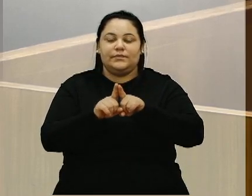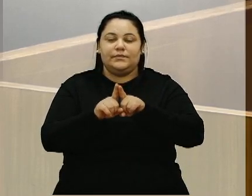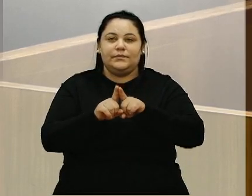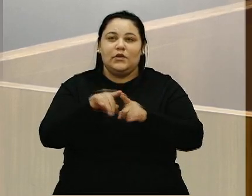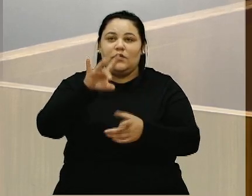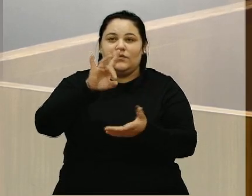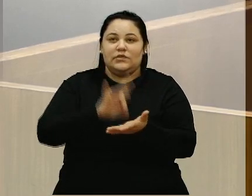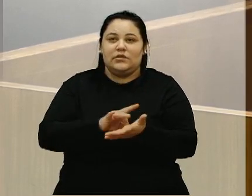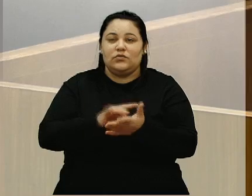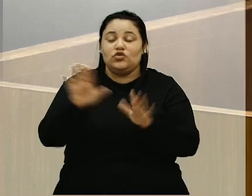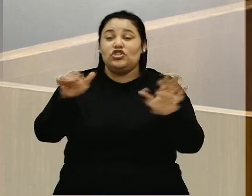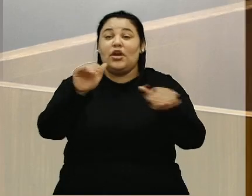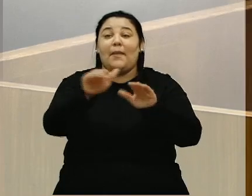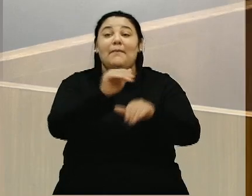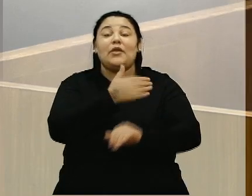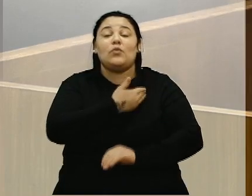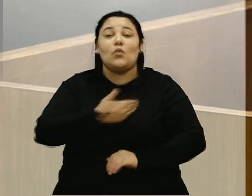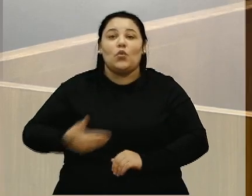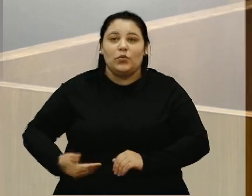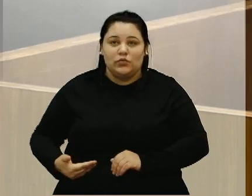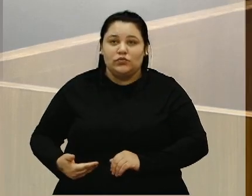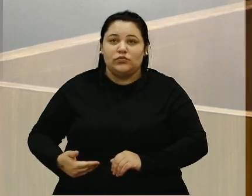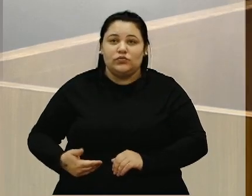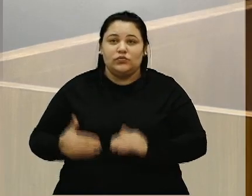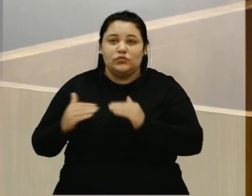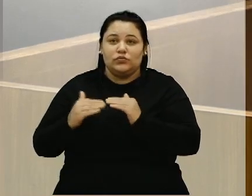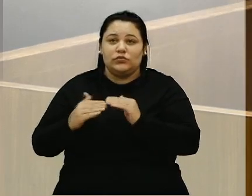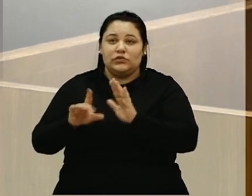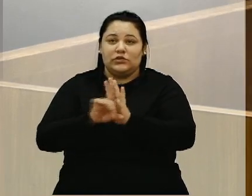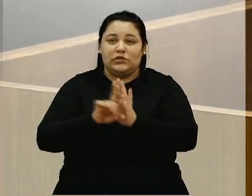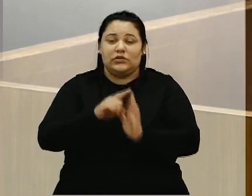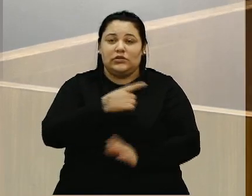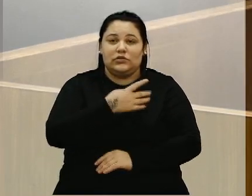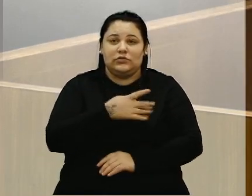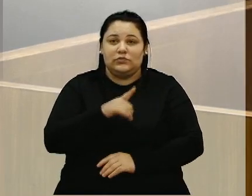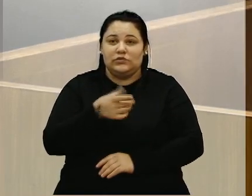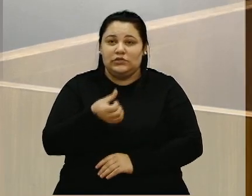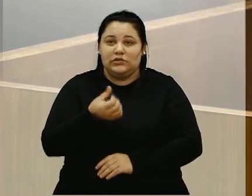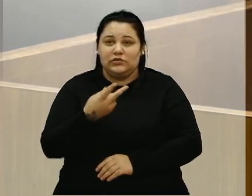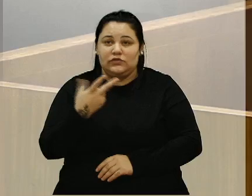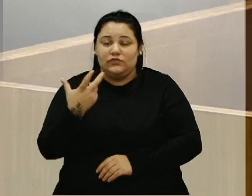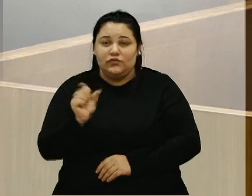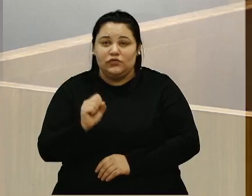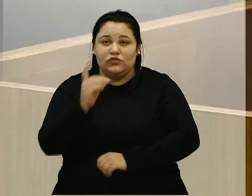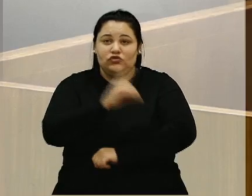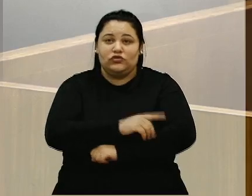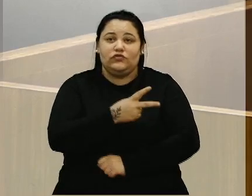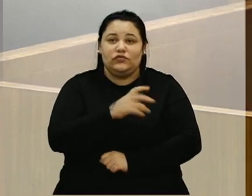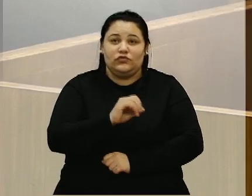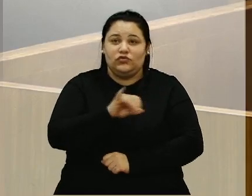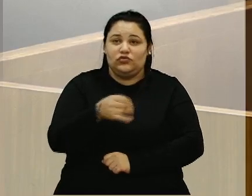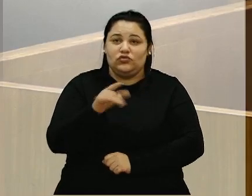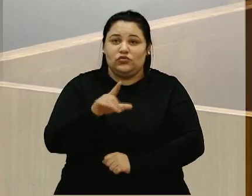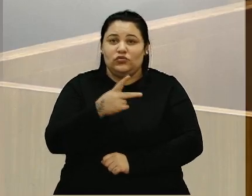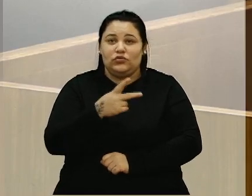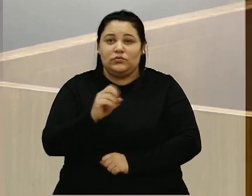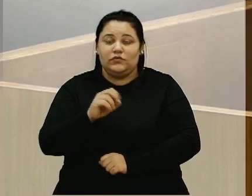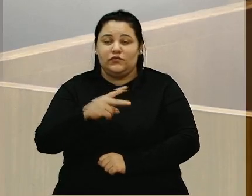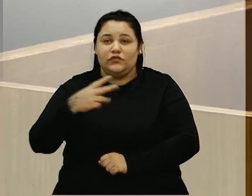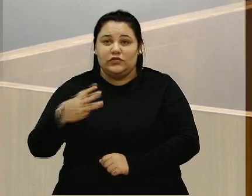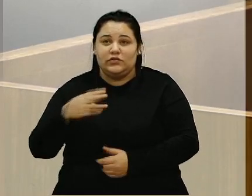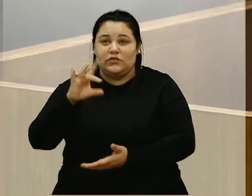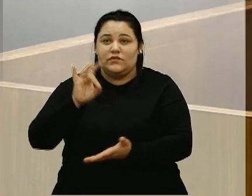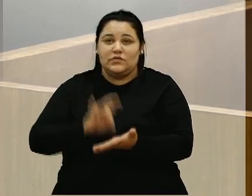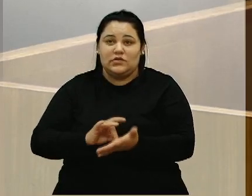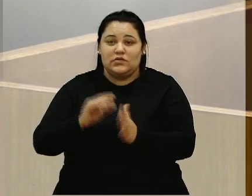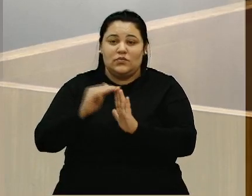Oficial, um chamamento público, conforme a Lei 14.628, do dia 20 de julho de 2023, que institui